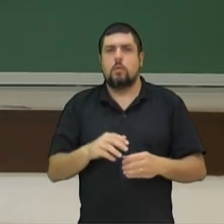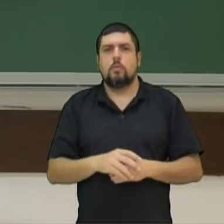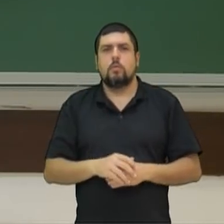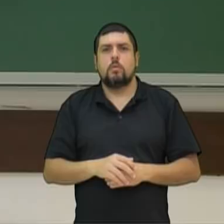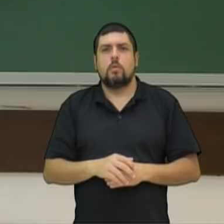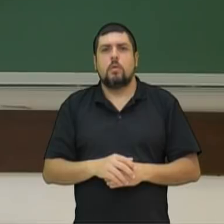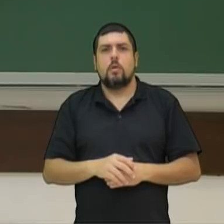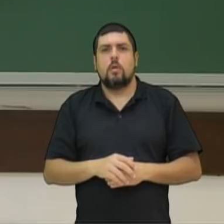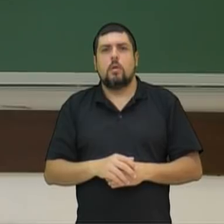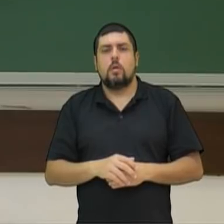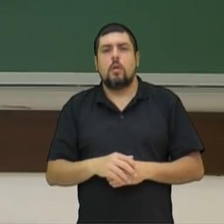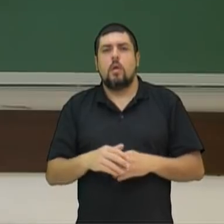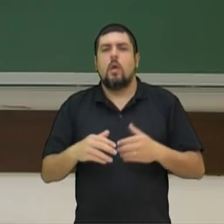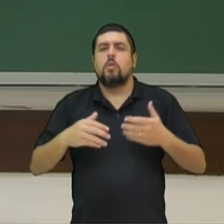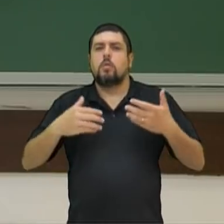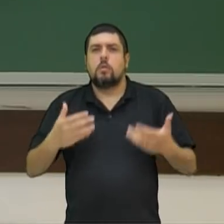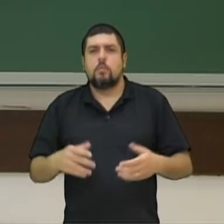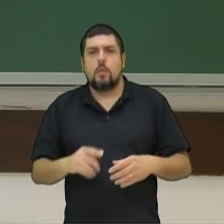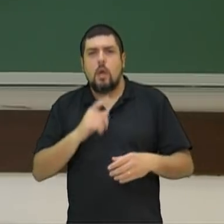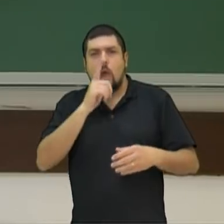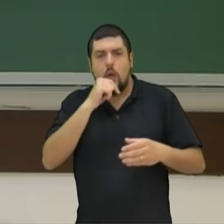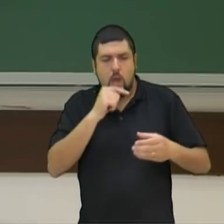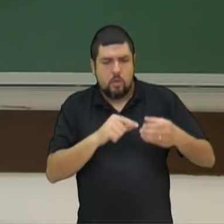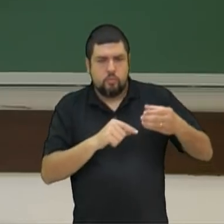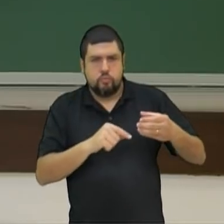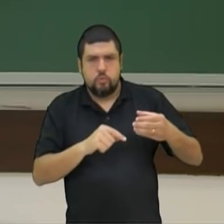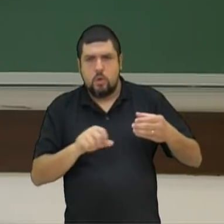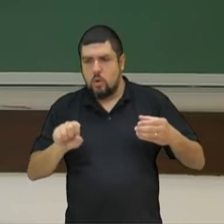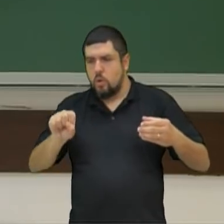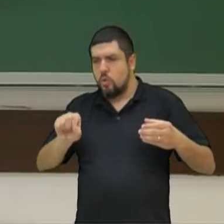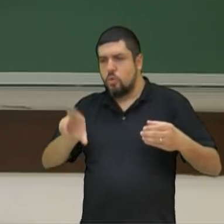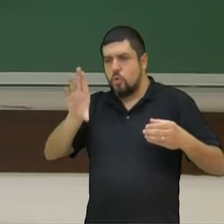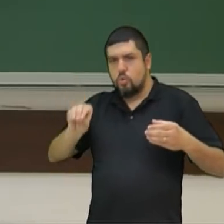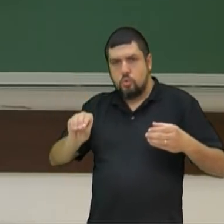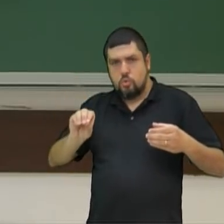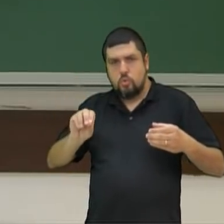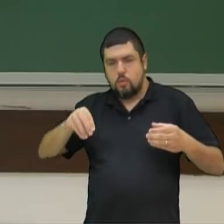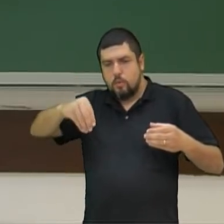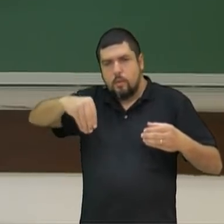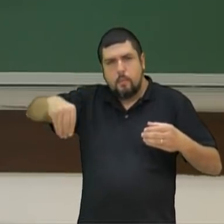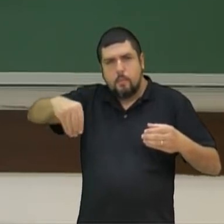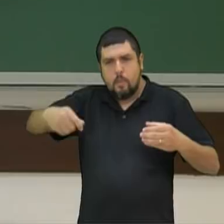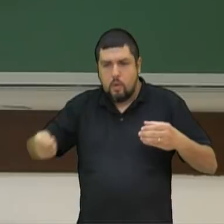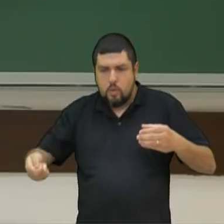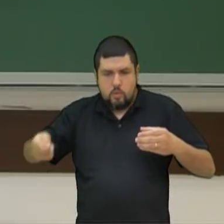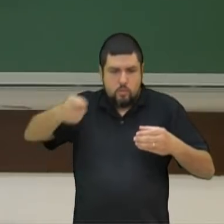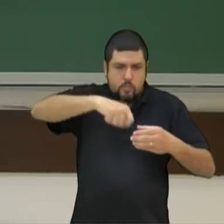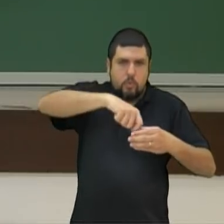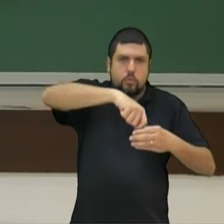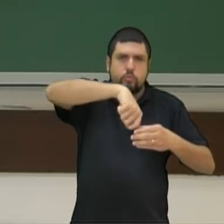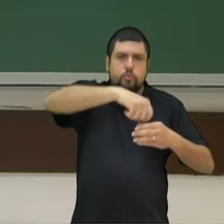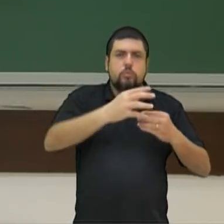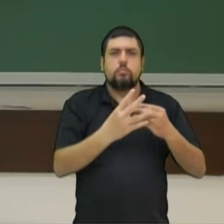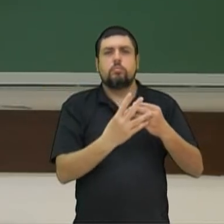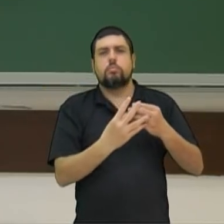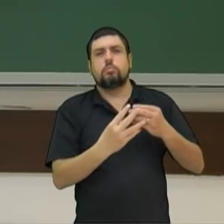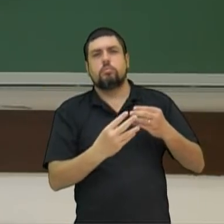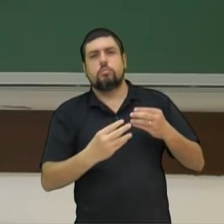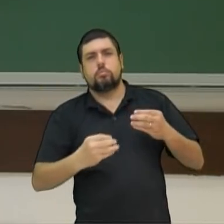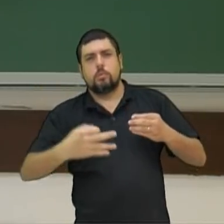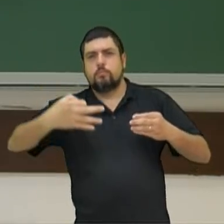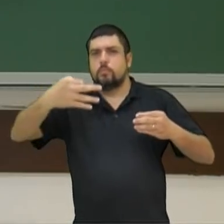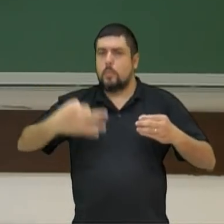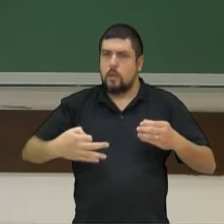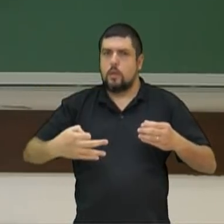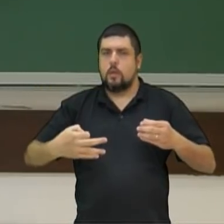água. É mais seguro você jogar o suco em pó na água. Aí ele vai dissolvendo lentamente.